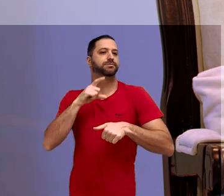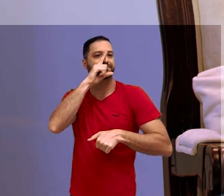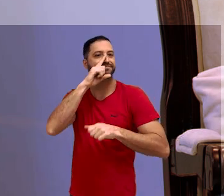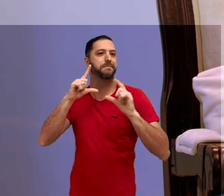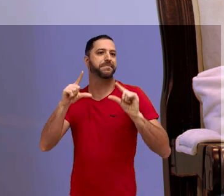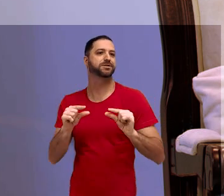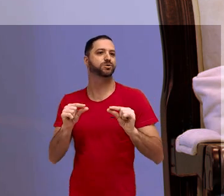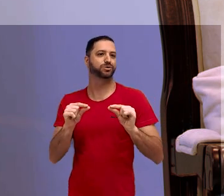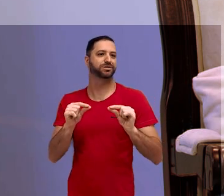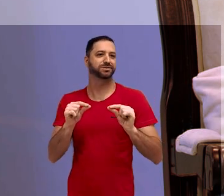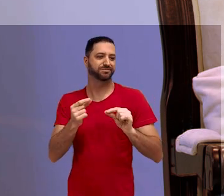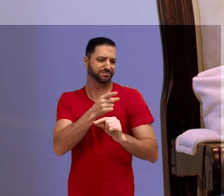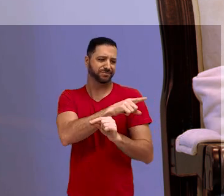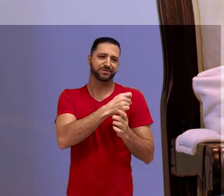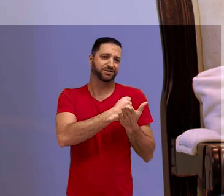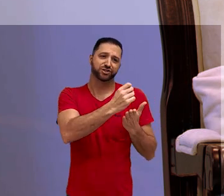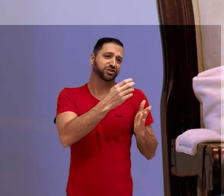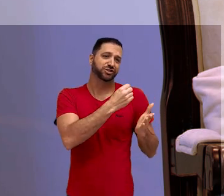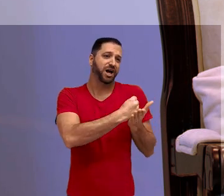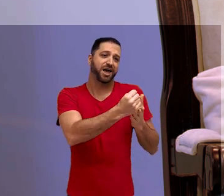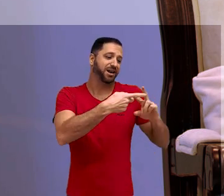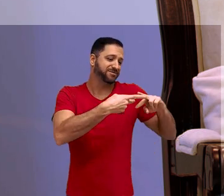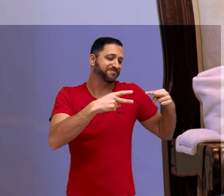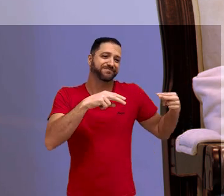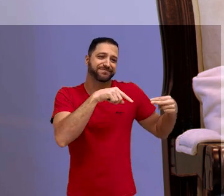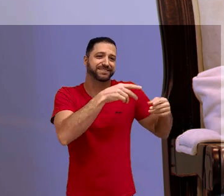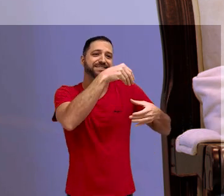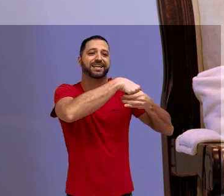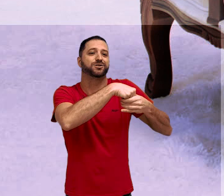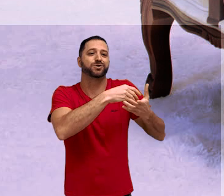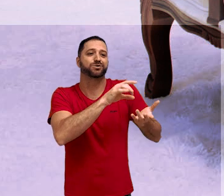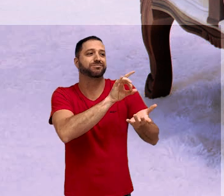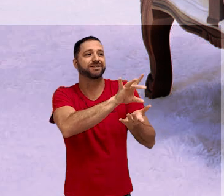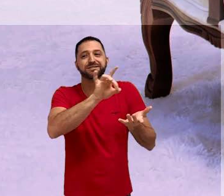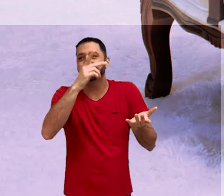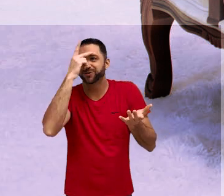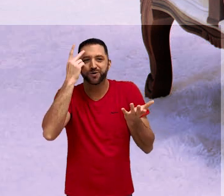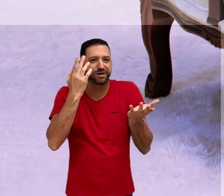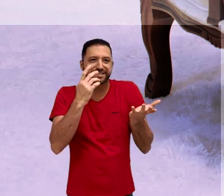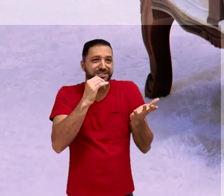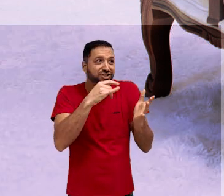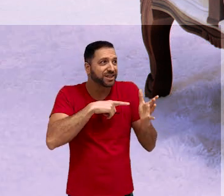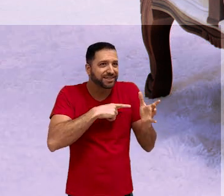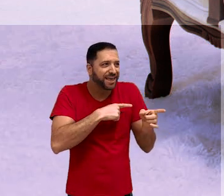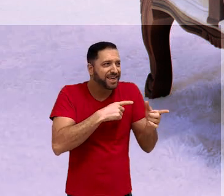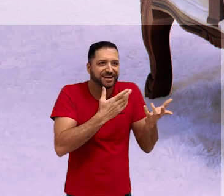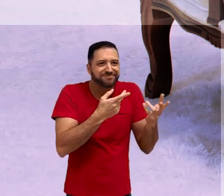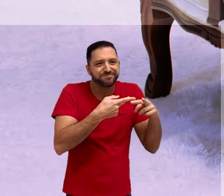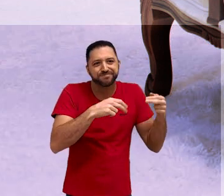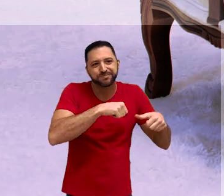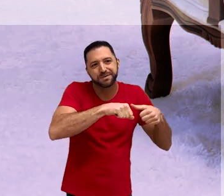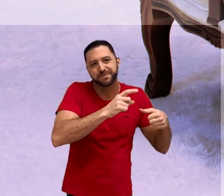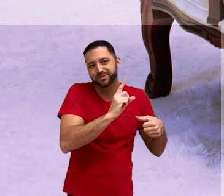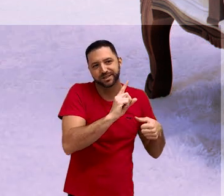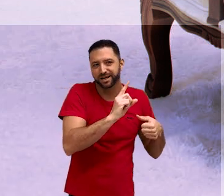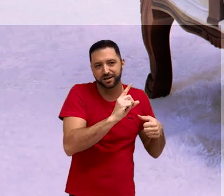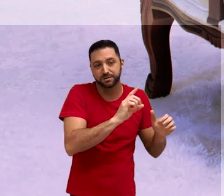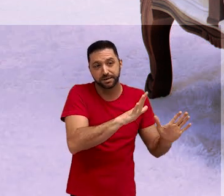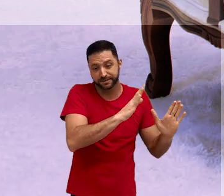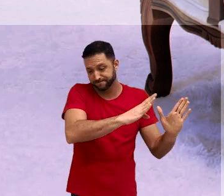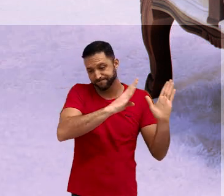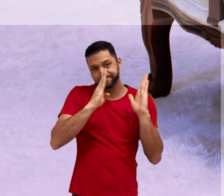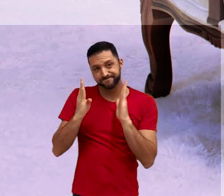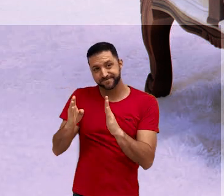Porque eu acabei de falar que tem um peso na genética que não dá para mudar. Tá ok? Mas o que dá para mudar, o que não dá para